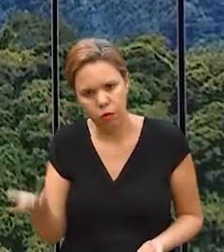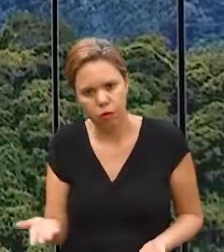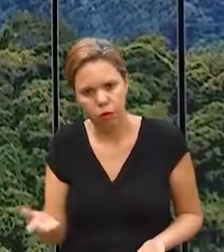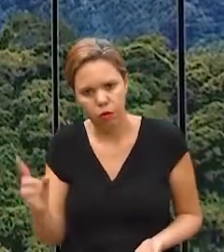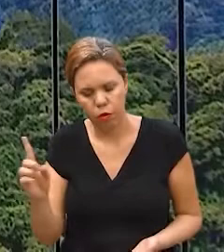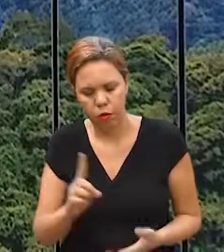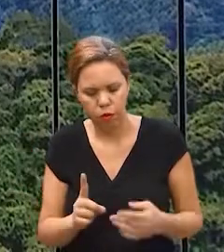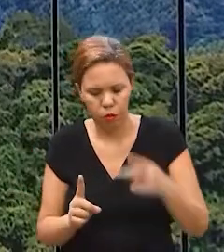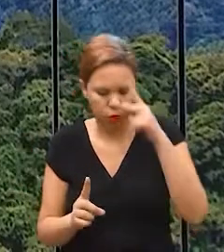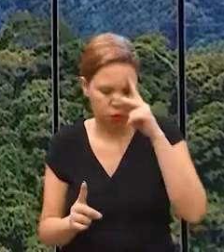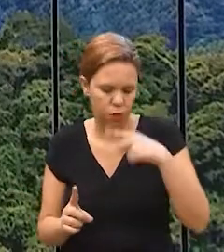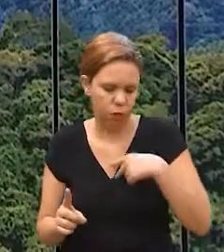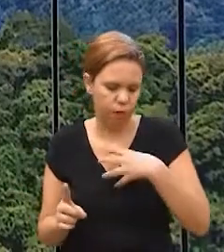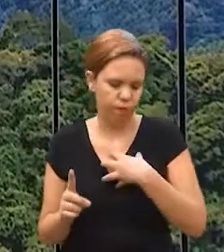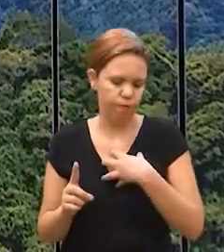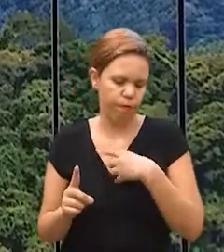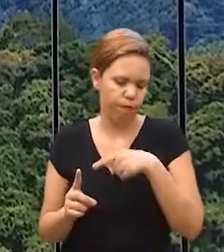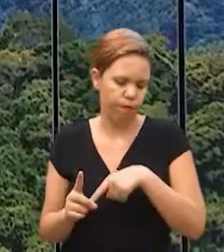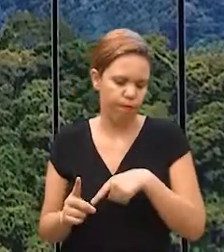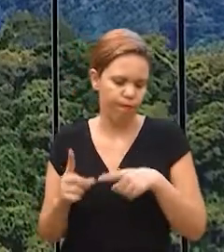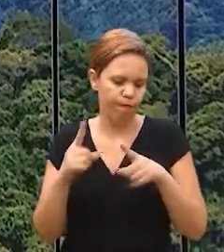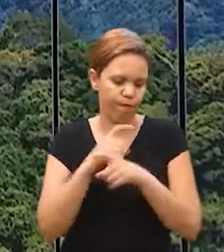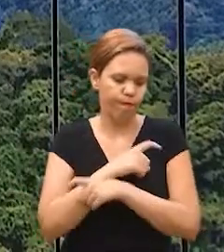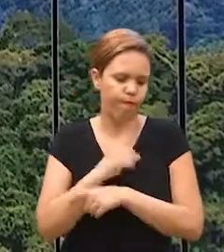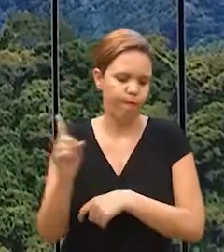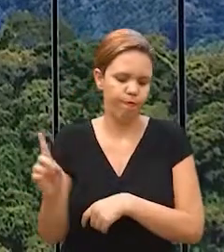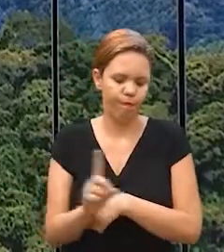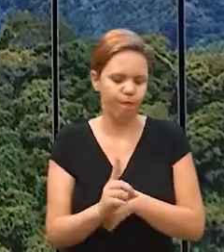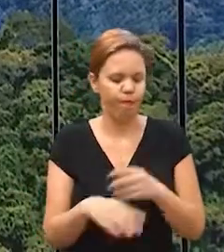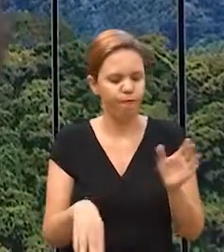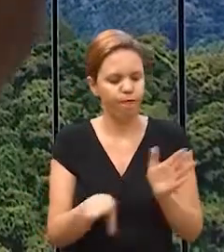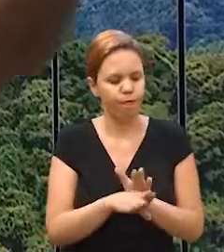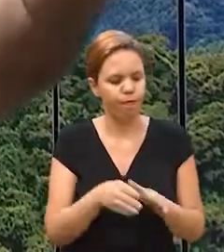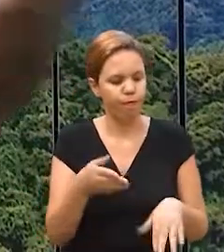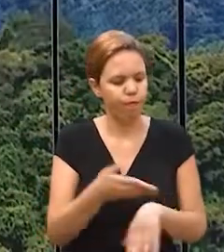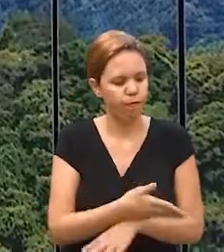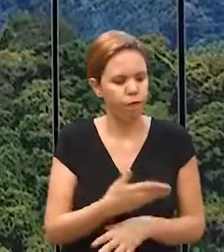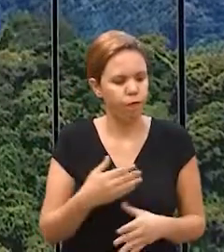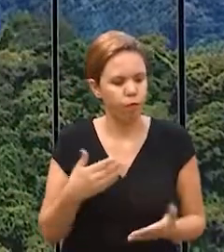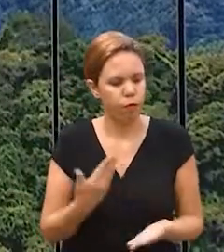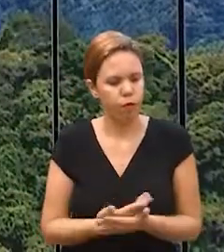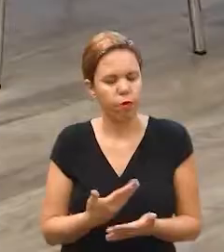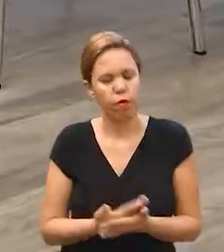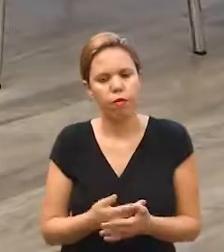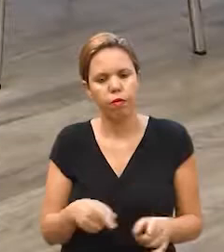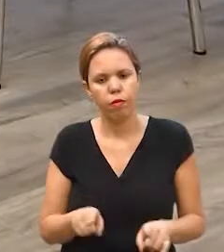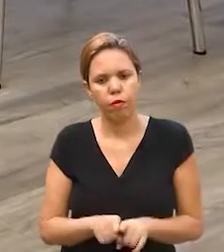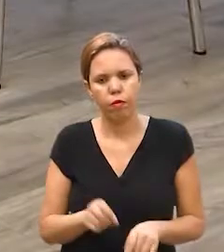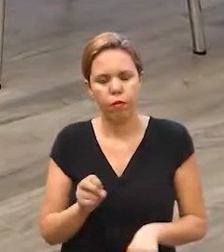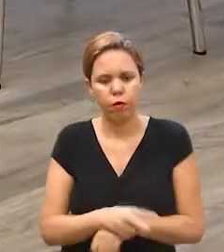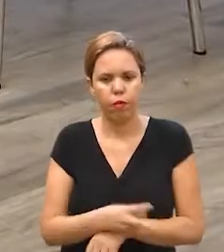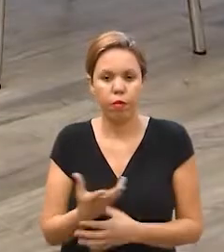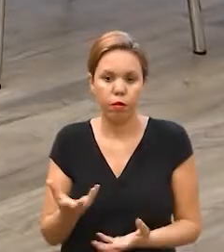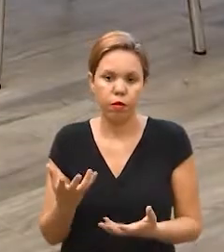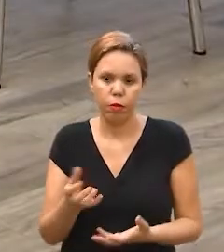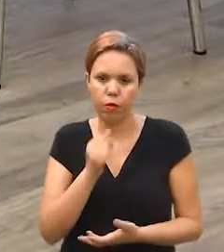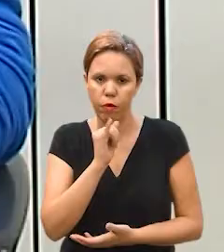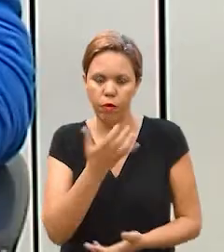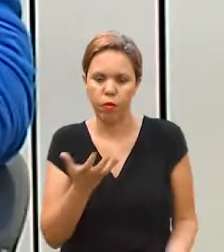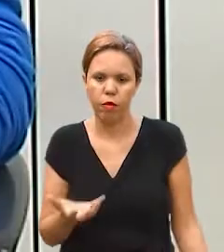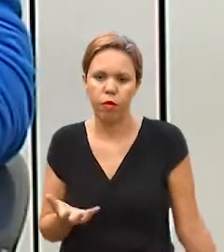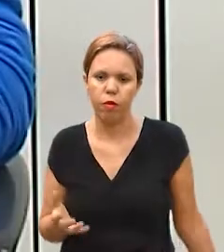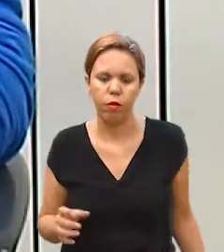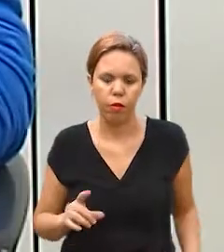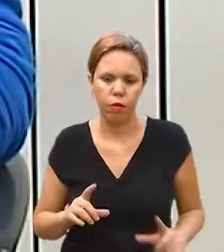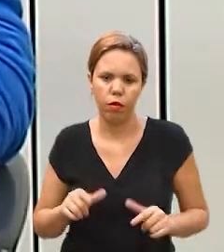só, muitas vezes tem dificuldade de chegar e pleitear uma vaga ou se manifestar. E por meio dessas ações,